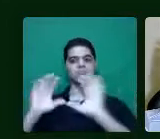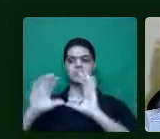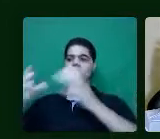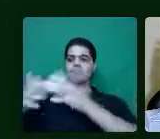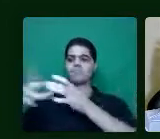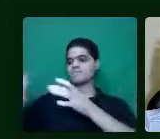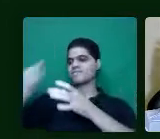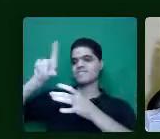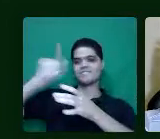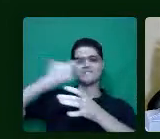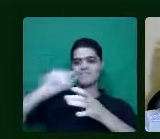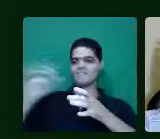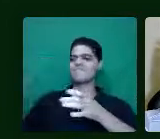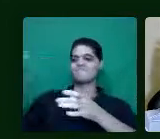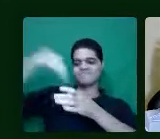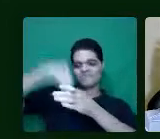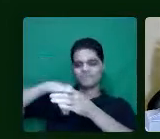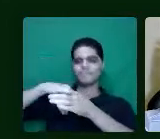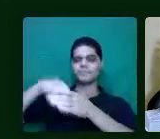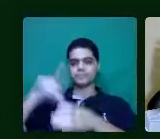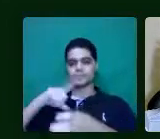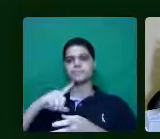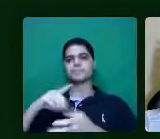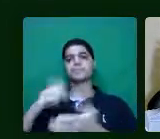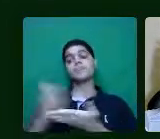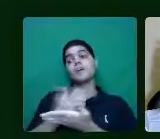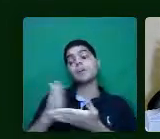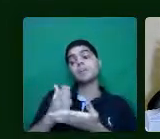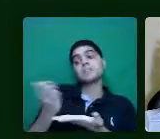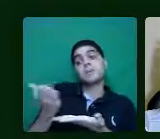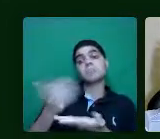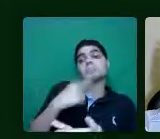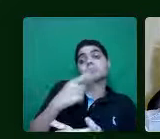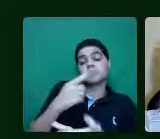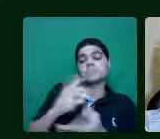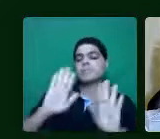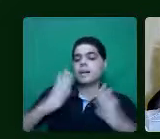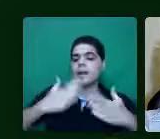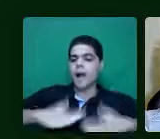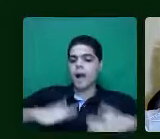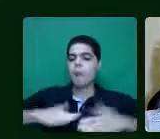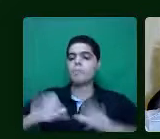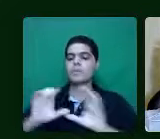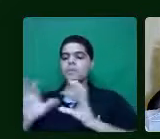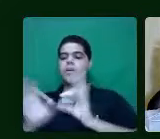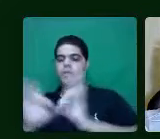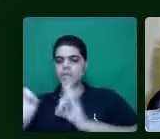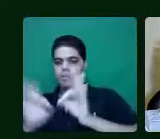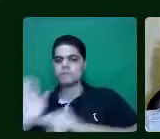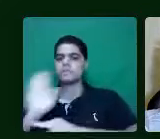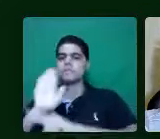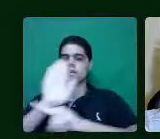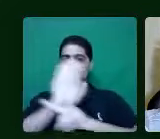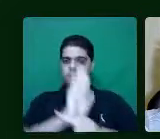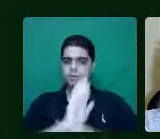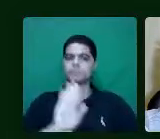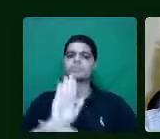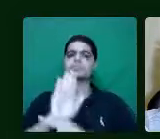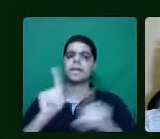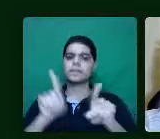escolher o seu time, e caso você não consiga, fique tranquilo que a organização vai te ajudar a escolher um time para você. Isso então, certamente